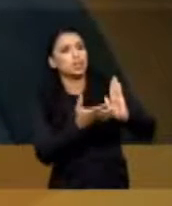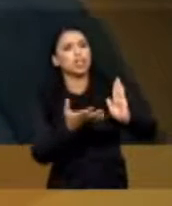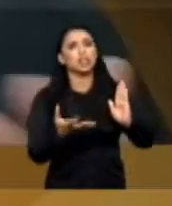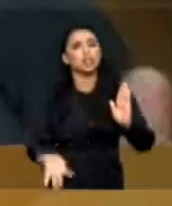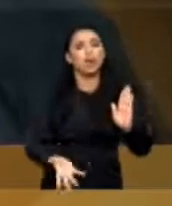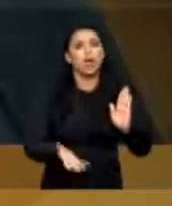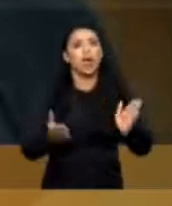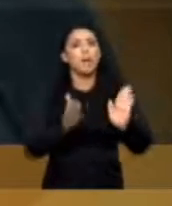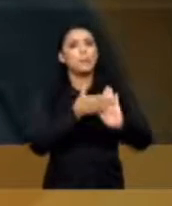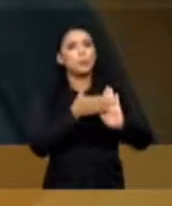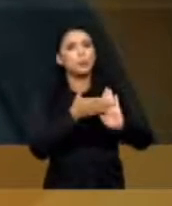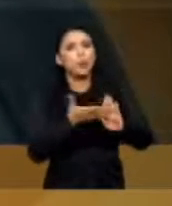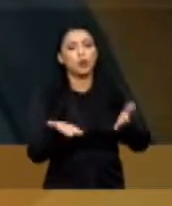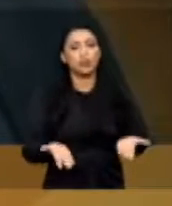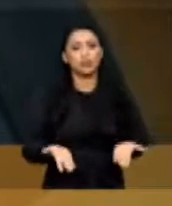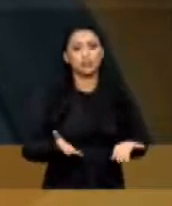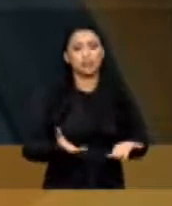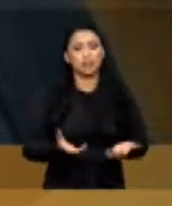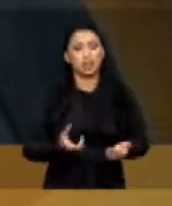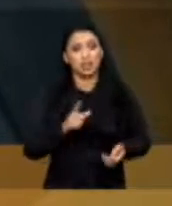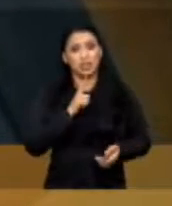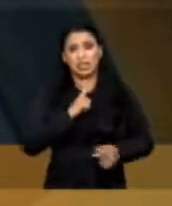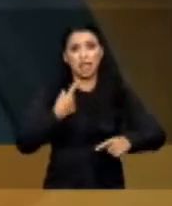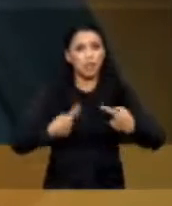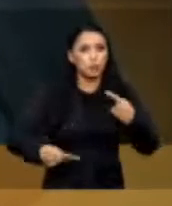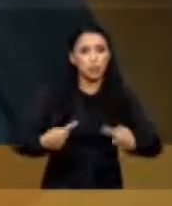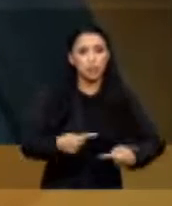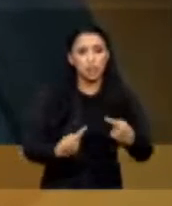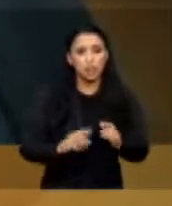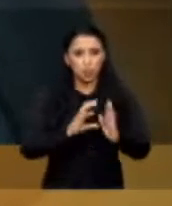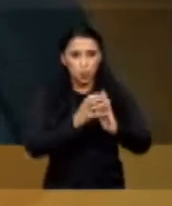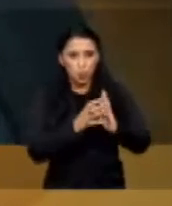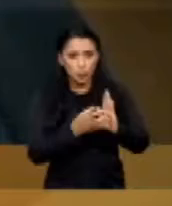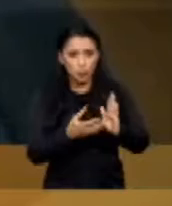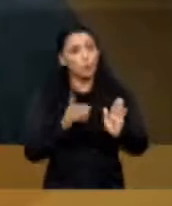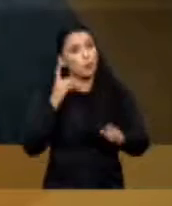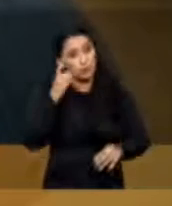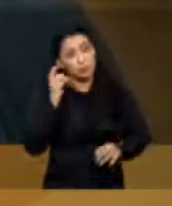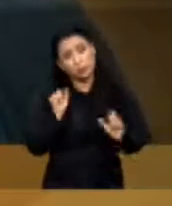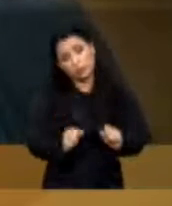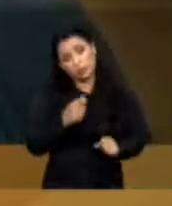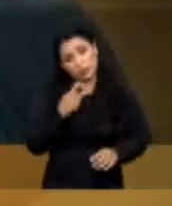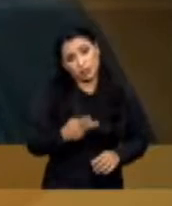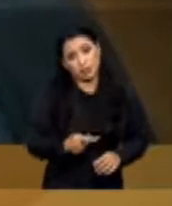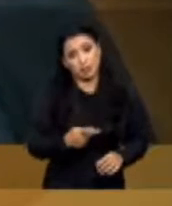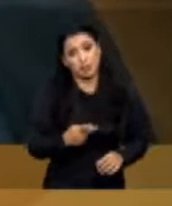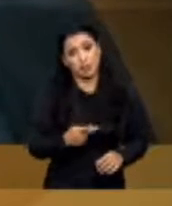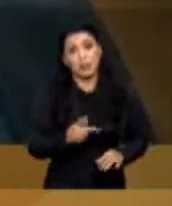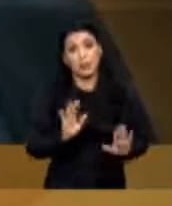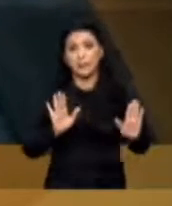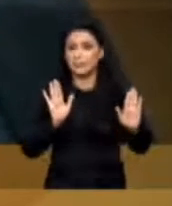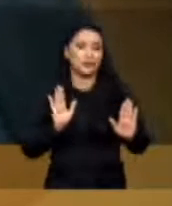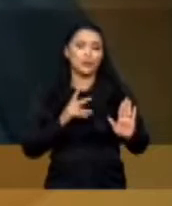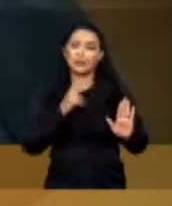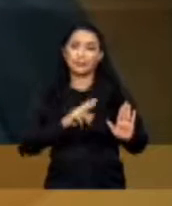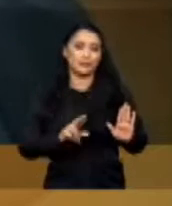propostas constitucionais ou inovadoras para o plano político que um parlamentar possa trazer em seu mandato. Não é isso que